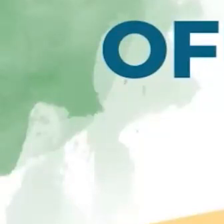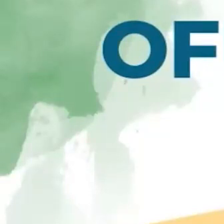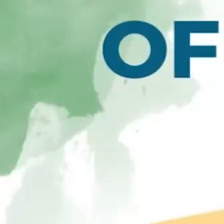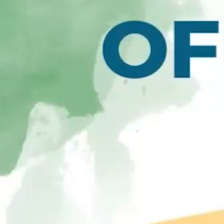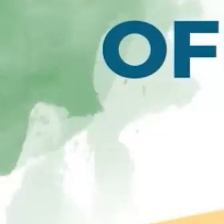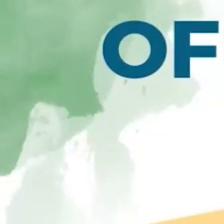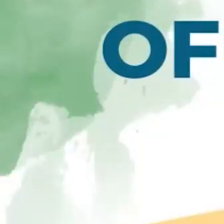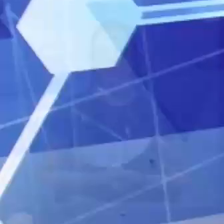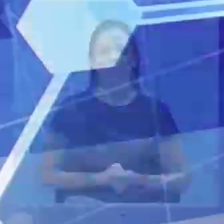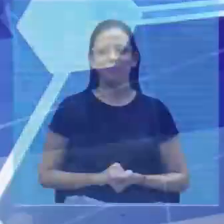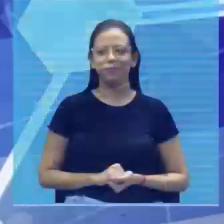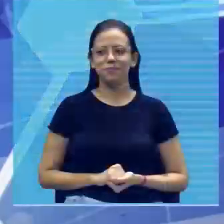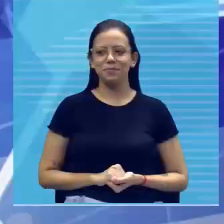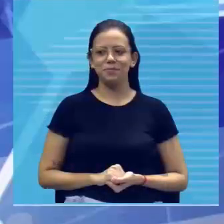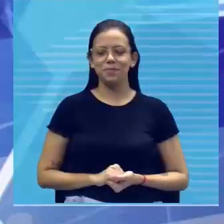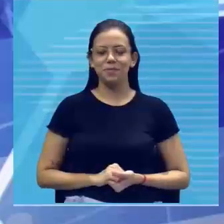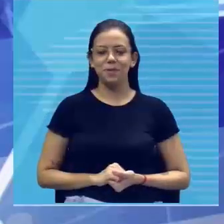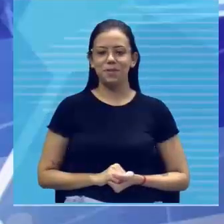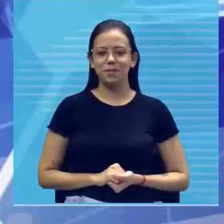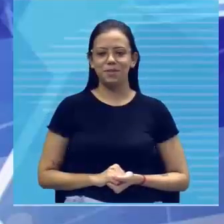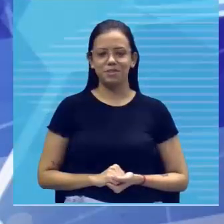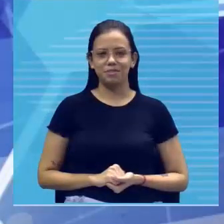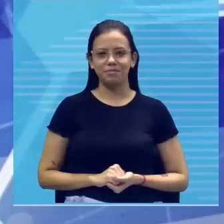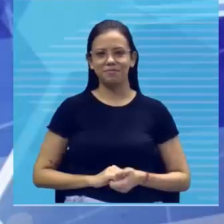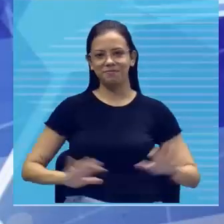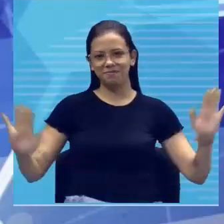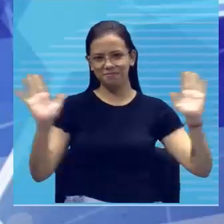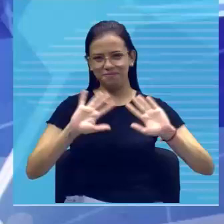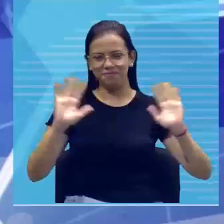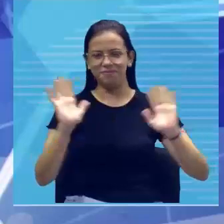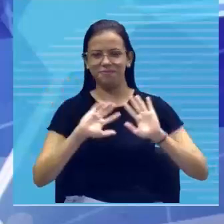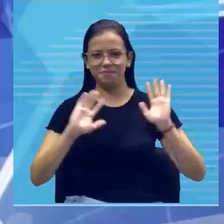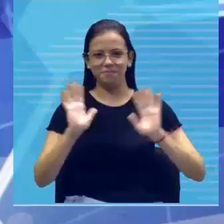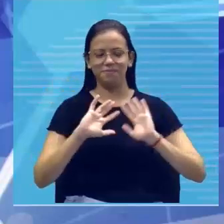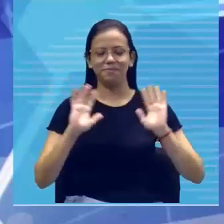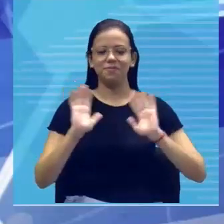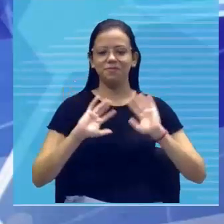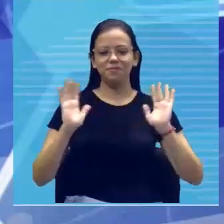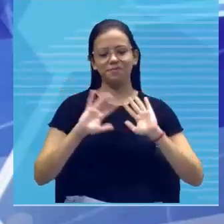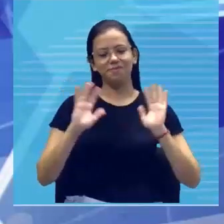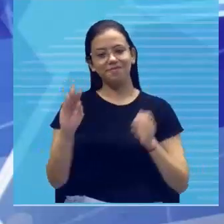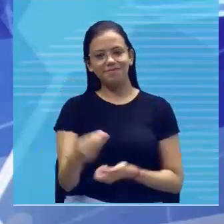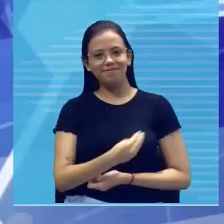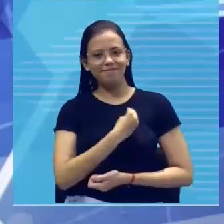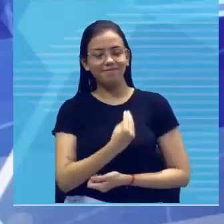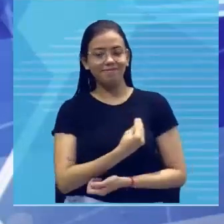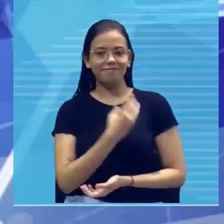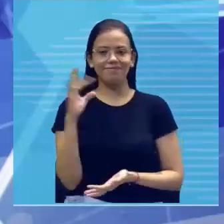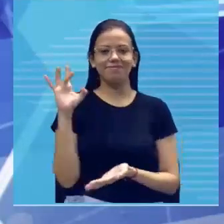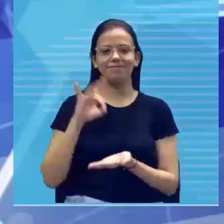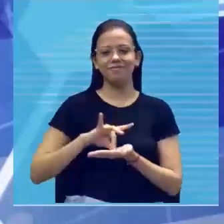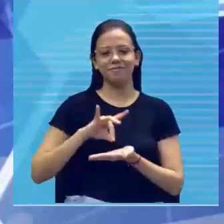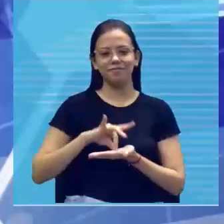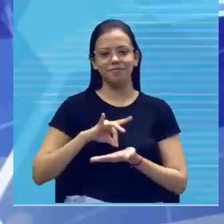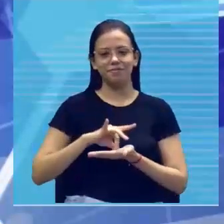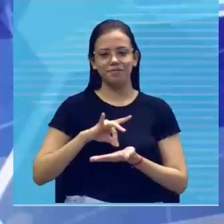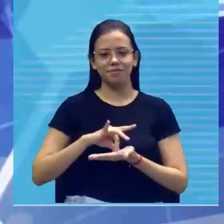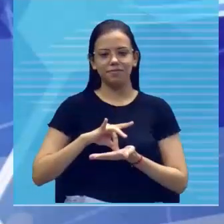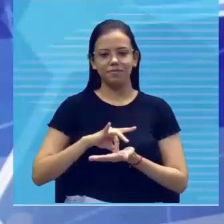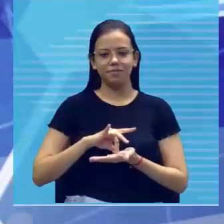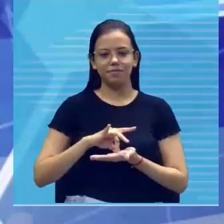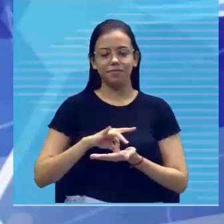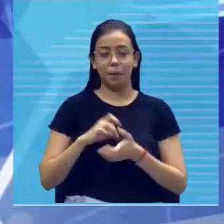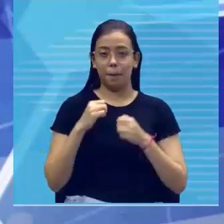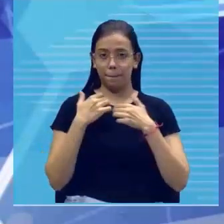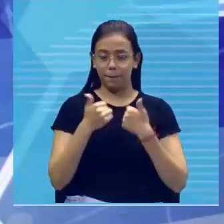E aí a polpa aos vivos em definitivo